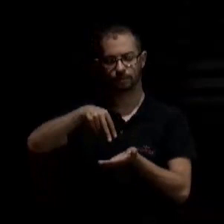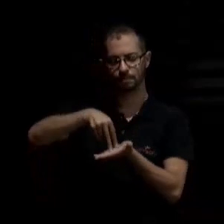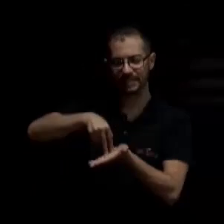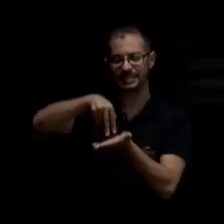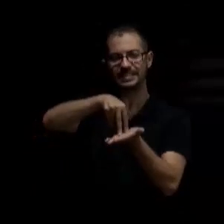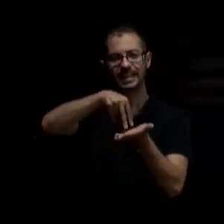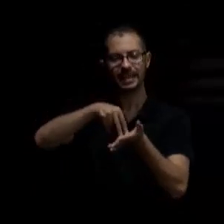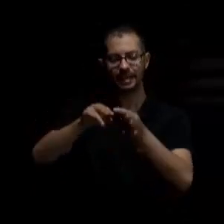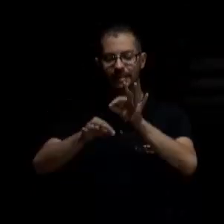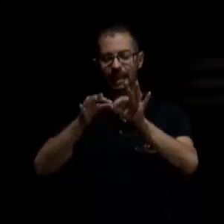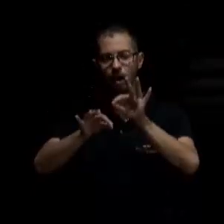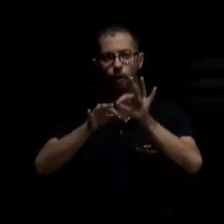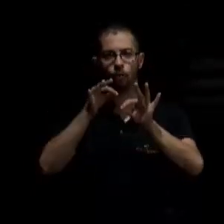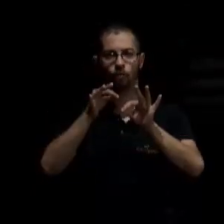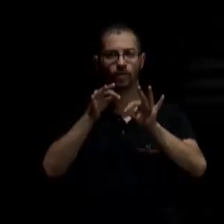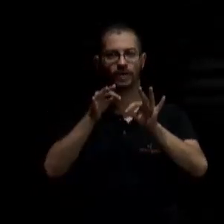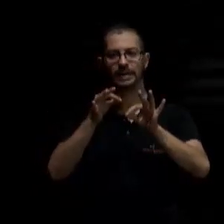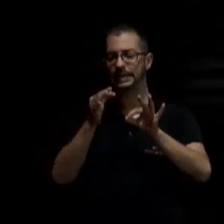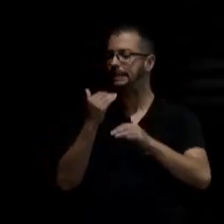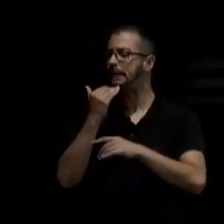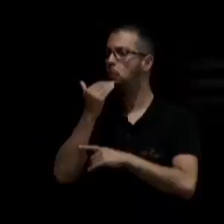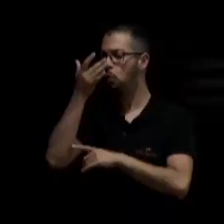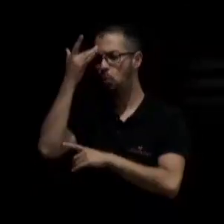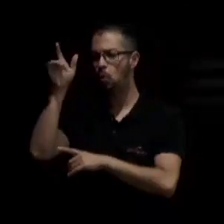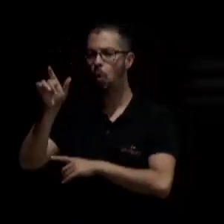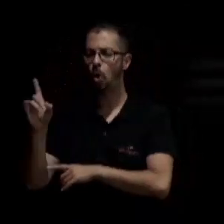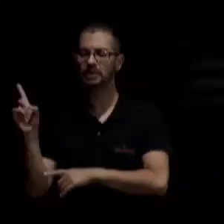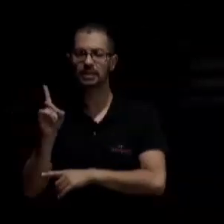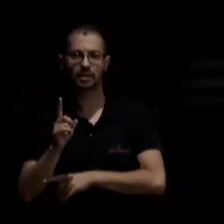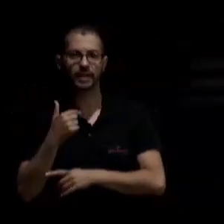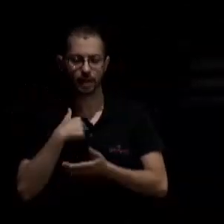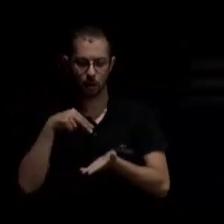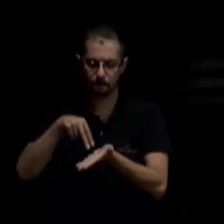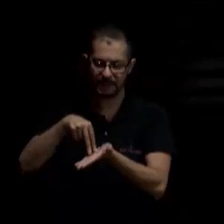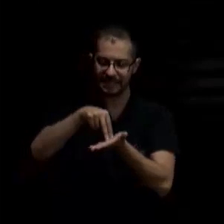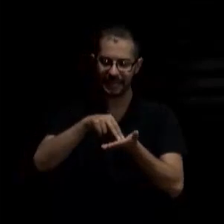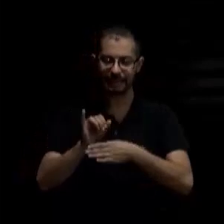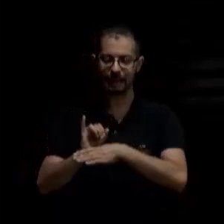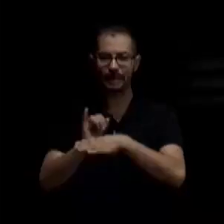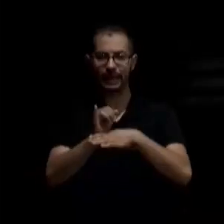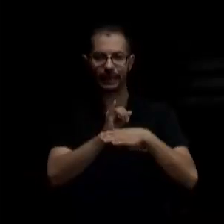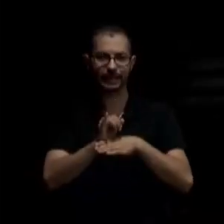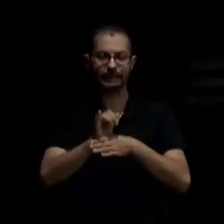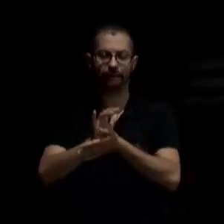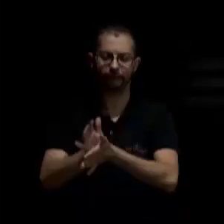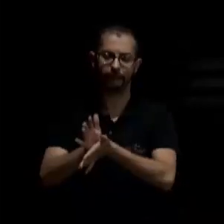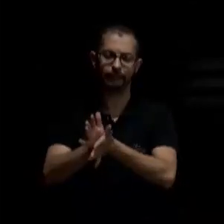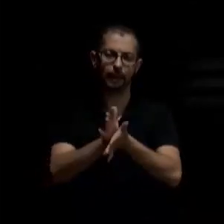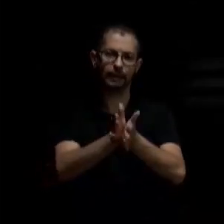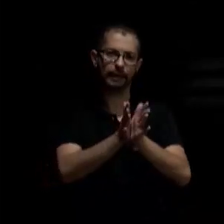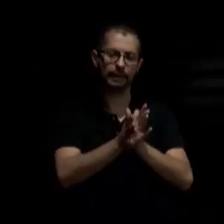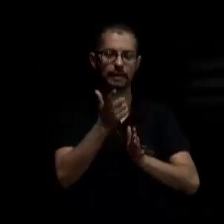dos povos nenhum homem se achava comigo. Pisei as uvas na minha ira, no meu furor, e as esmaguei. E o